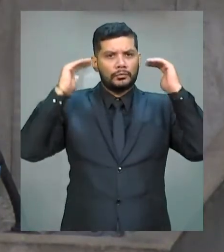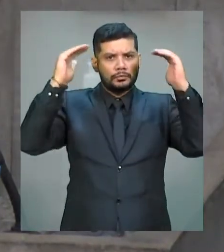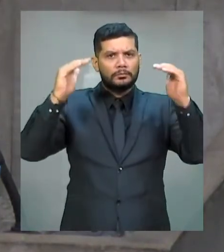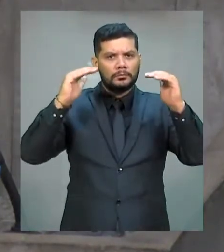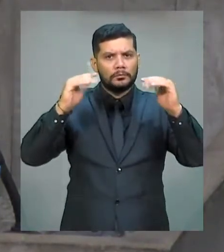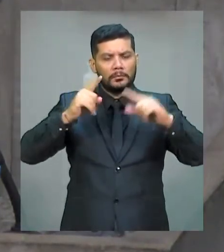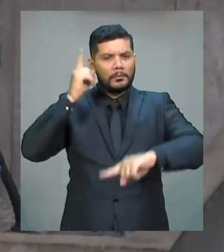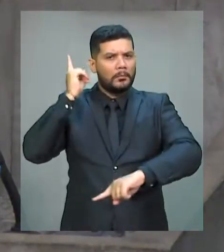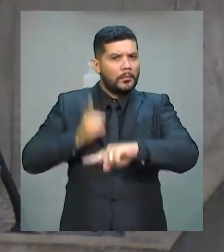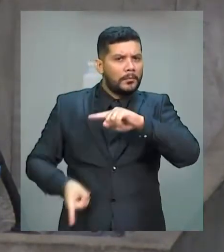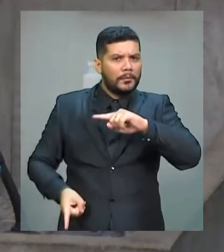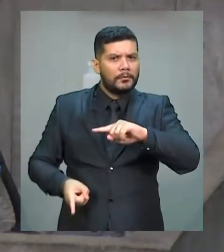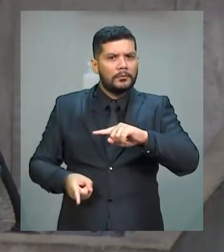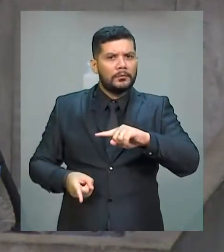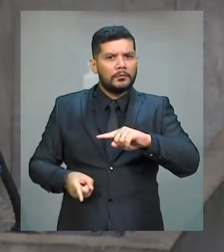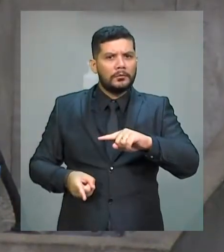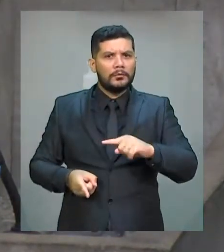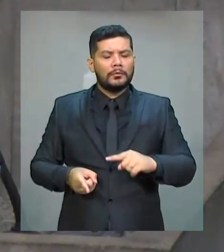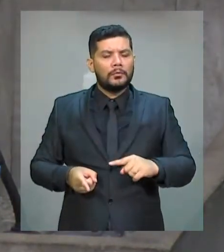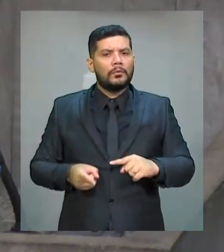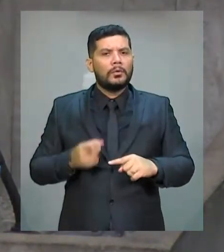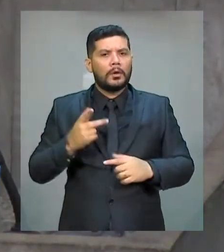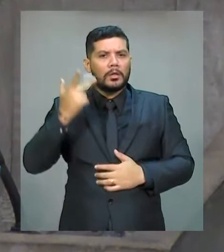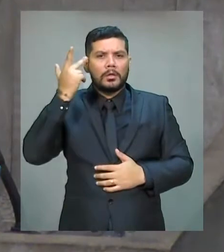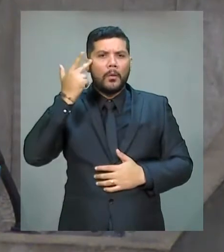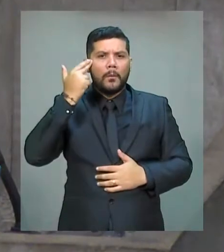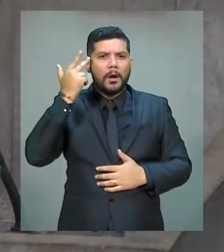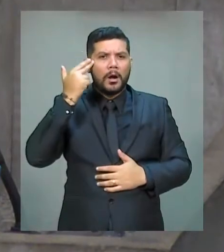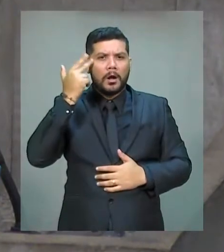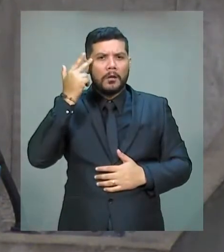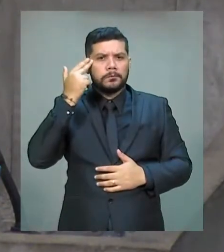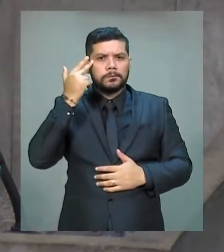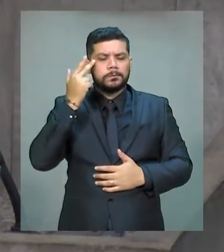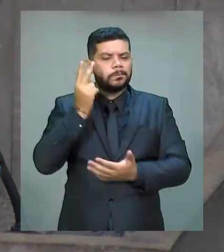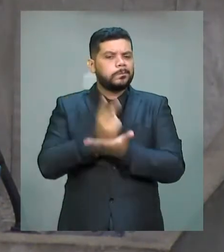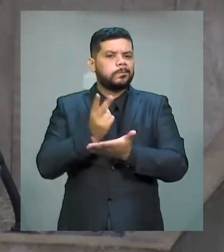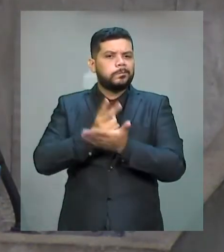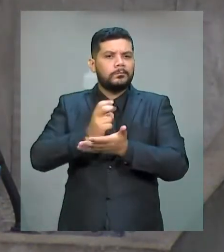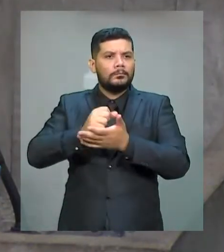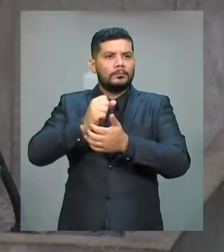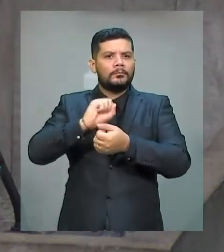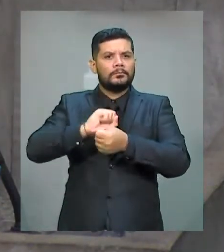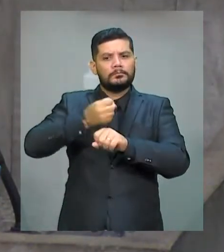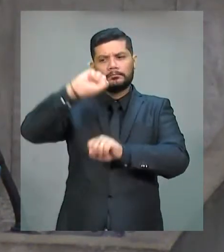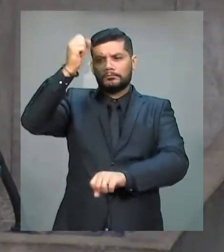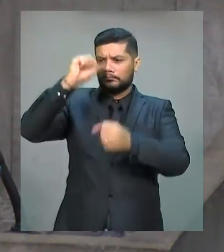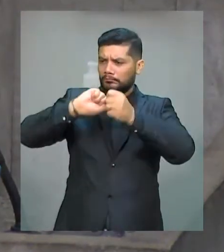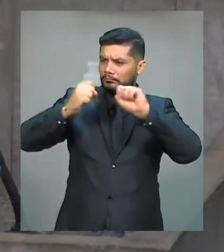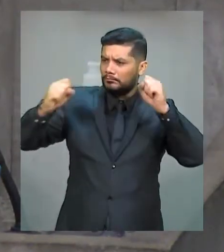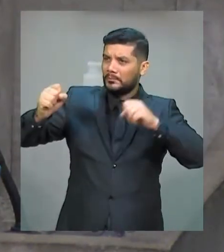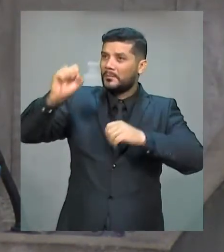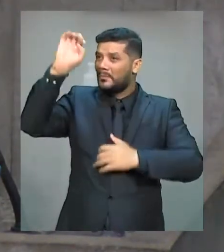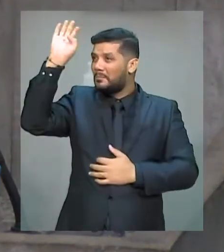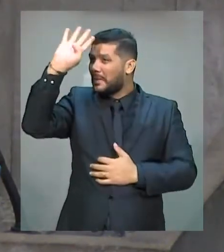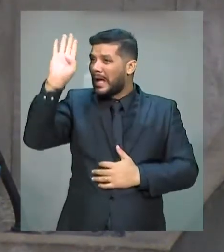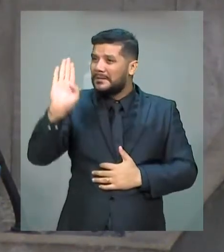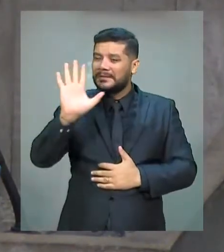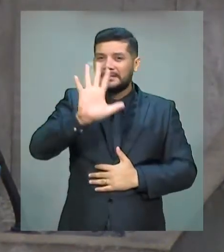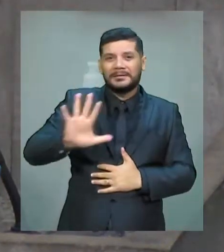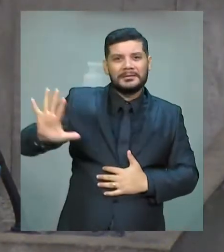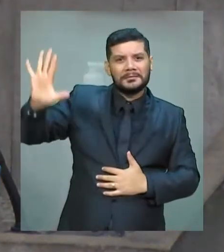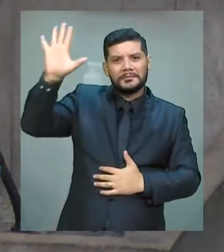governo federal ter uma normatização continental do país, dando liberdade de condutas aos estados